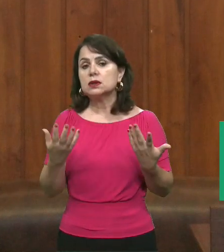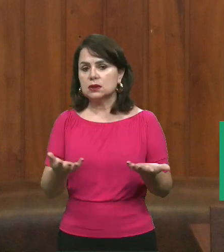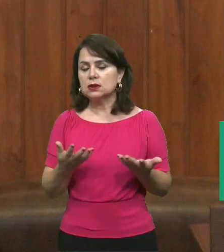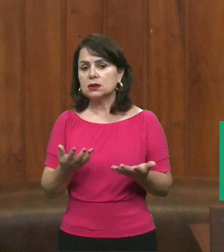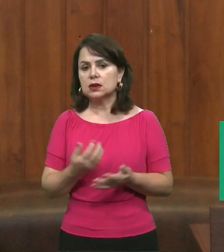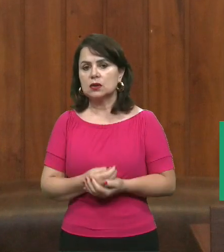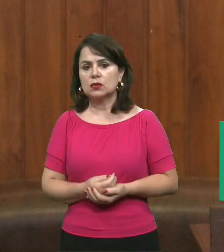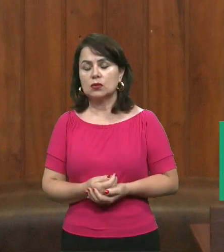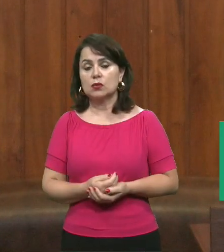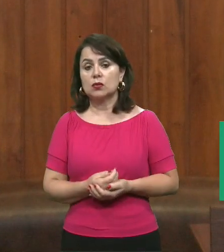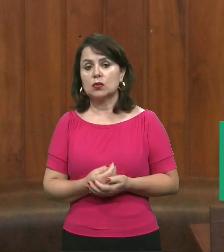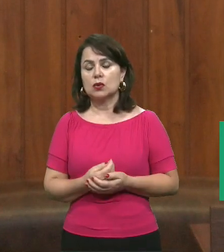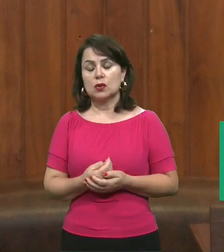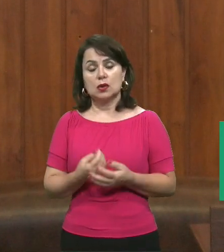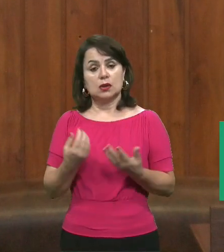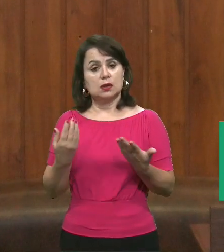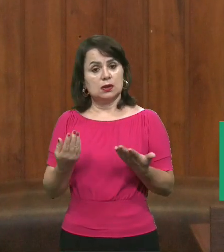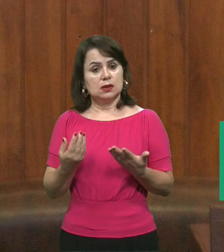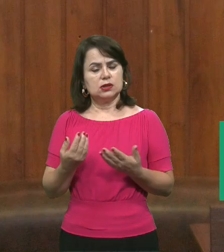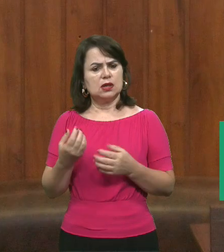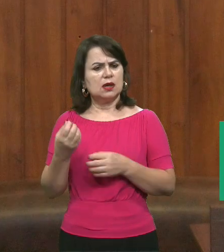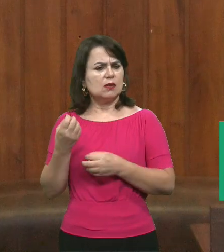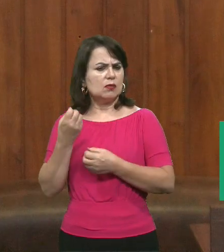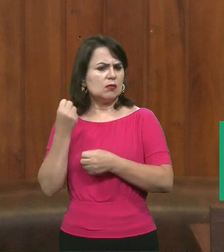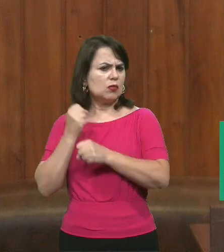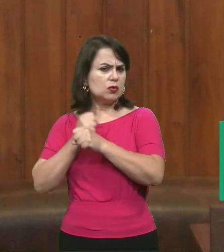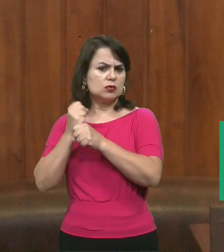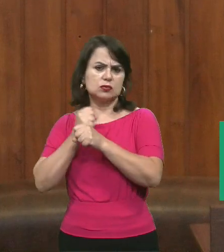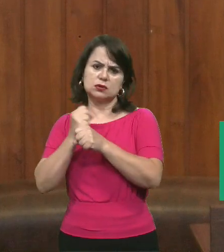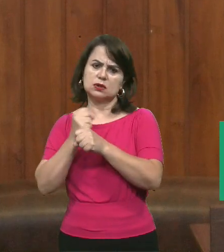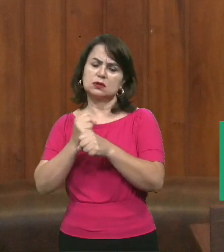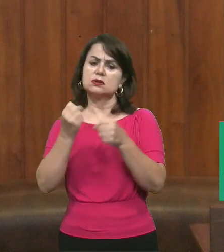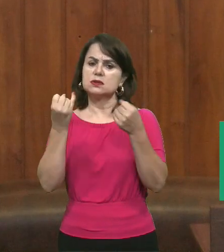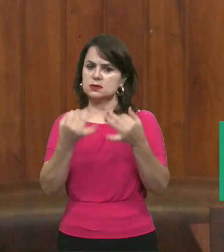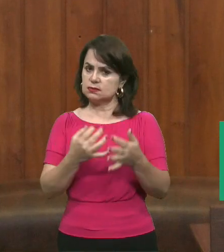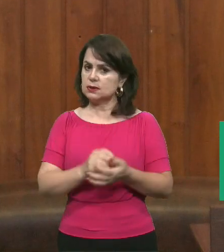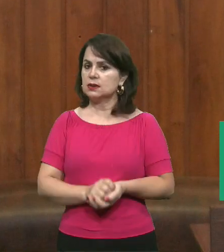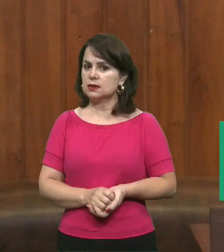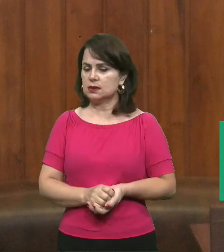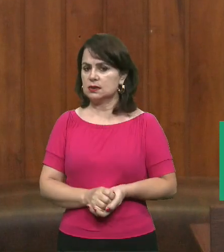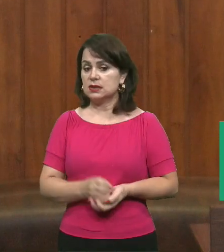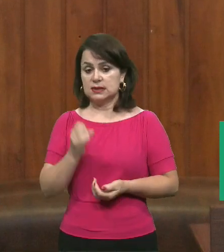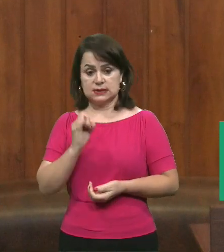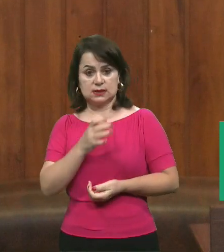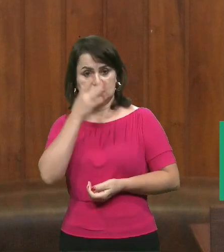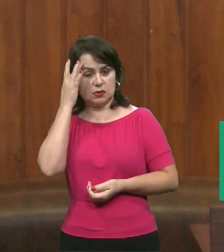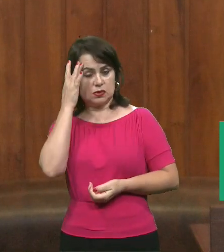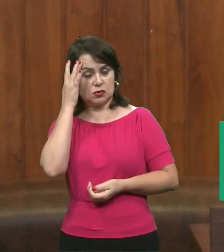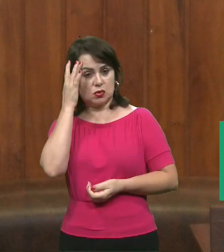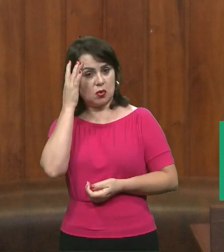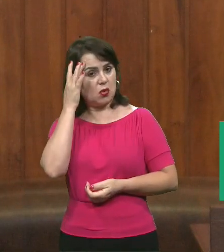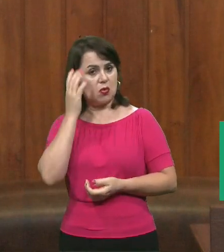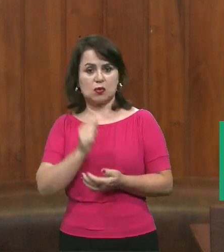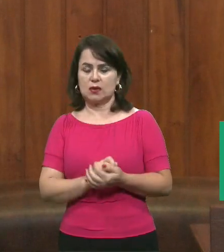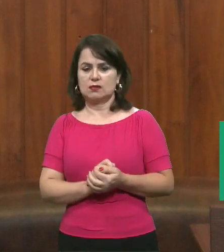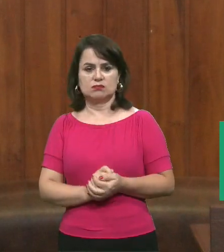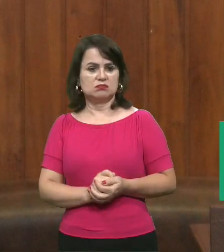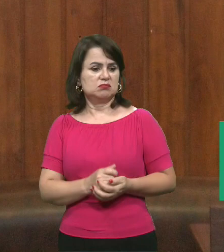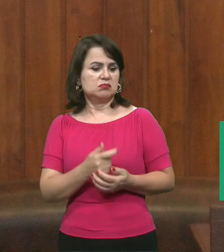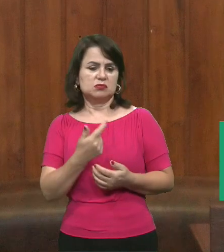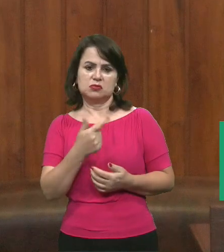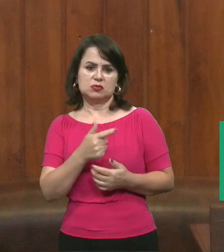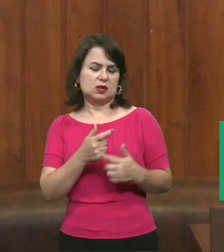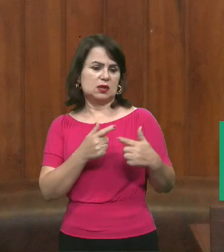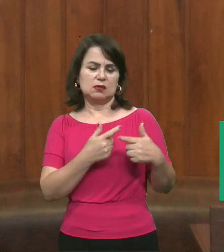Fogaça, é um ditado milenar. Quem não deve, não teme. Não eu criei agora, não, ele é